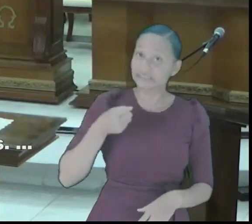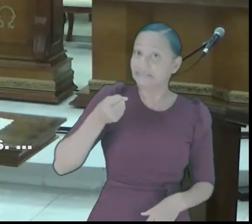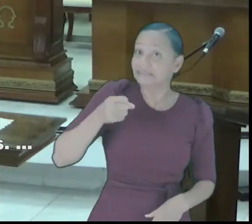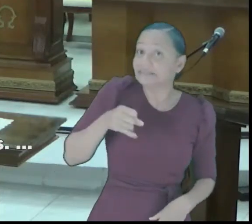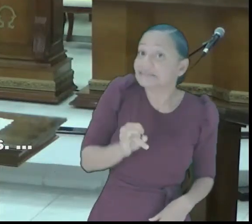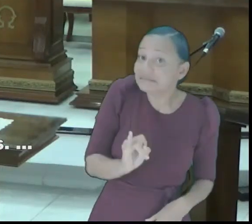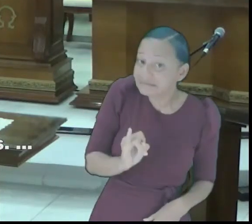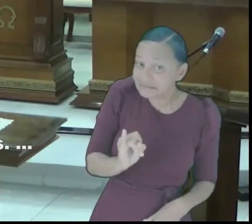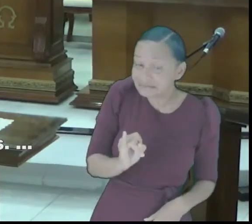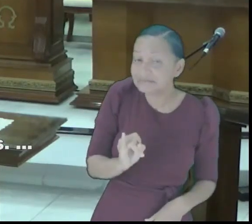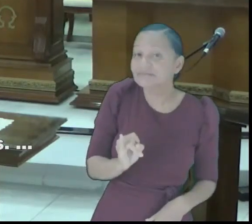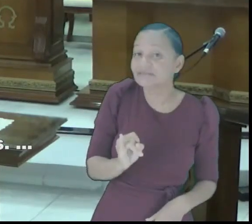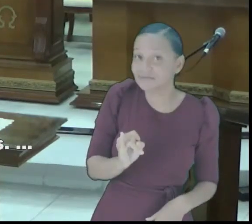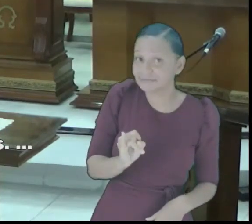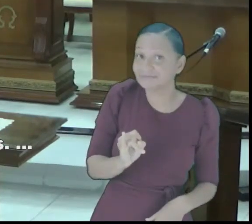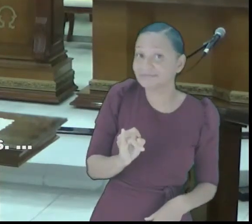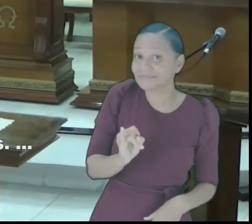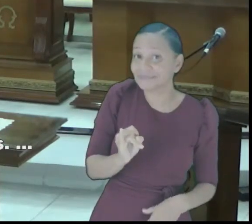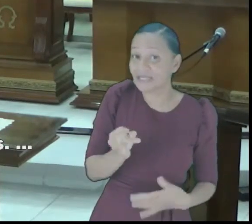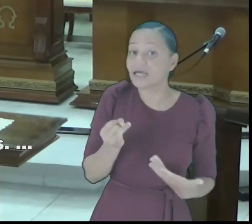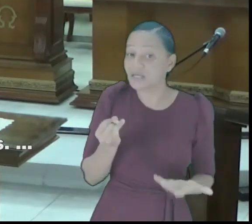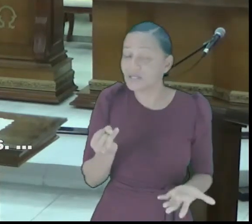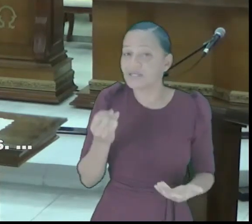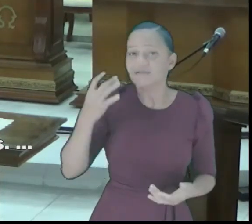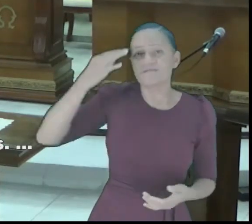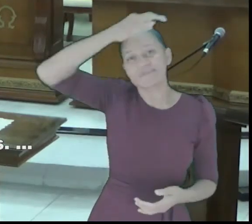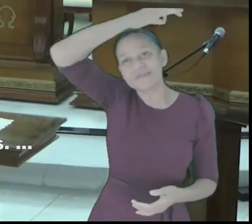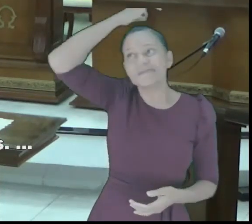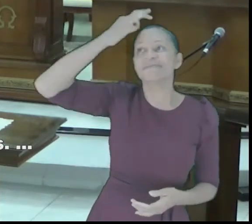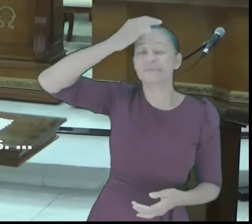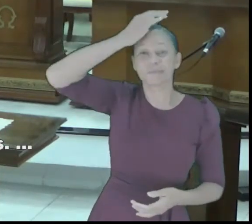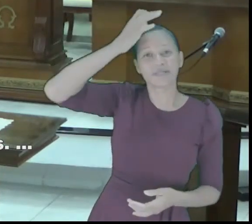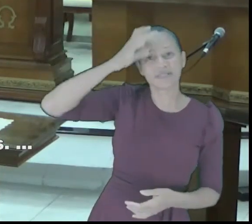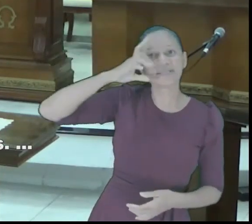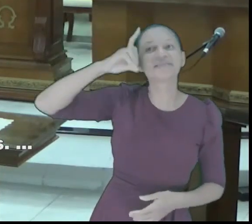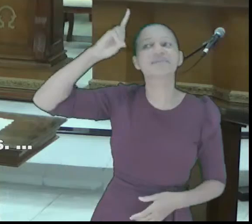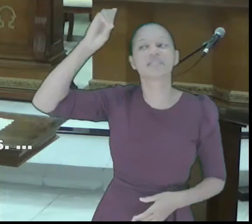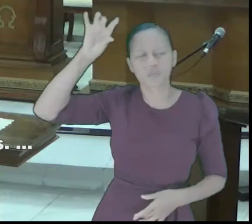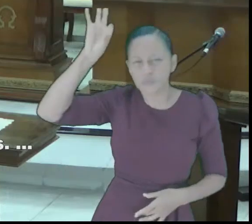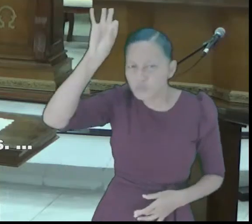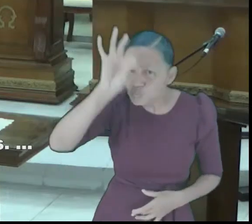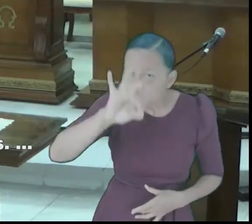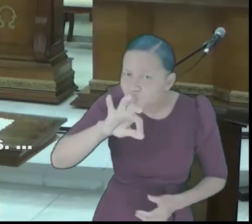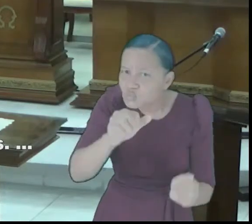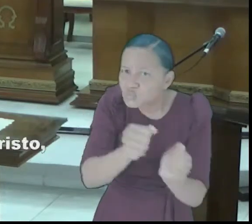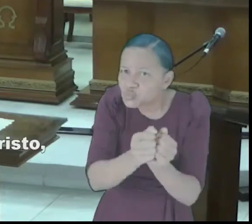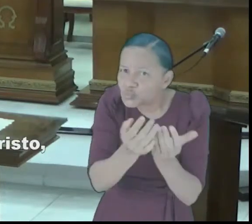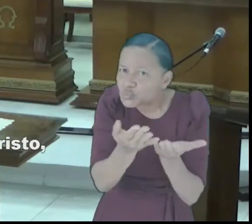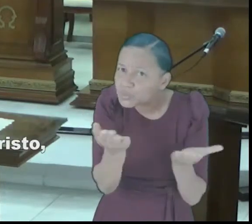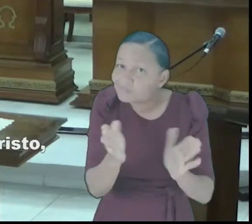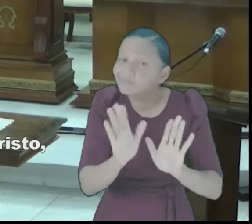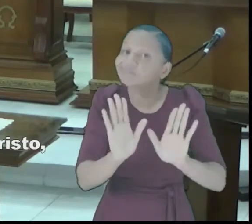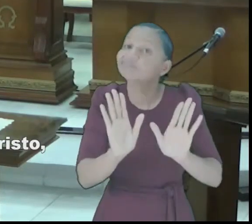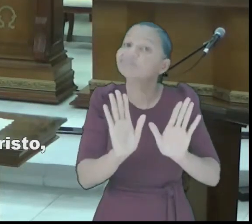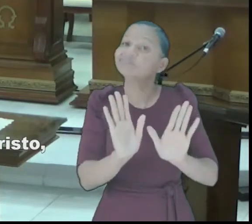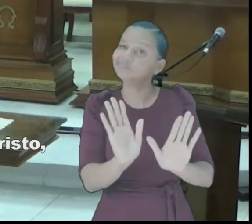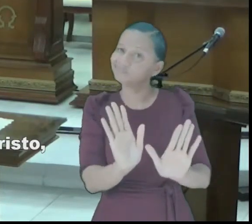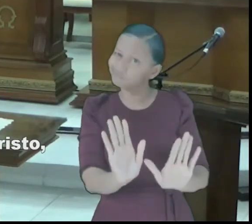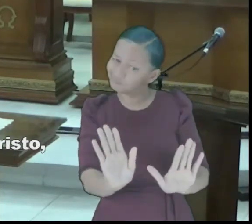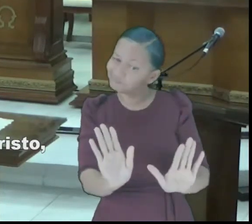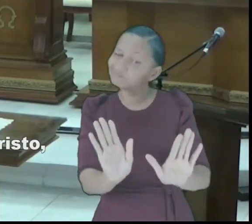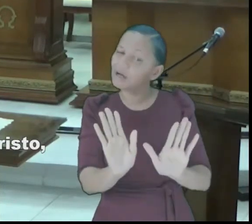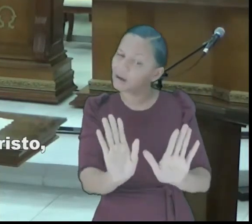é que o Espírito de Deus habita em vós. Mas,